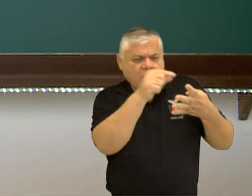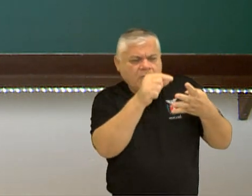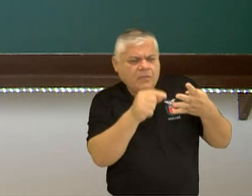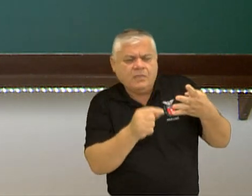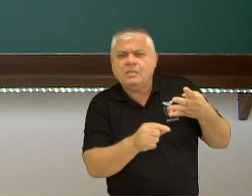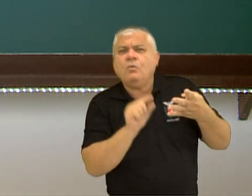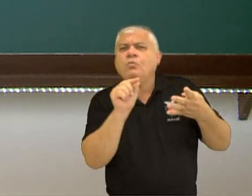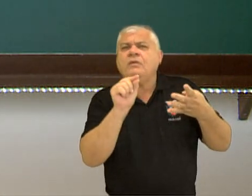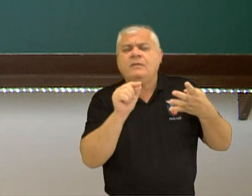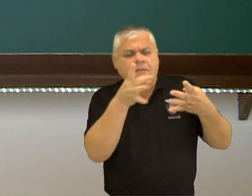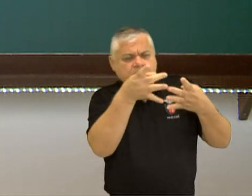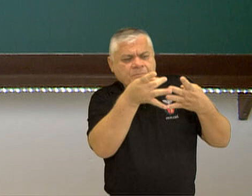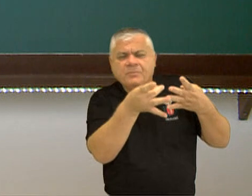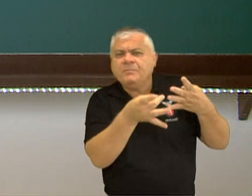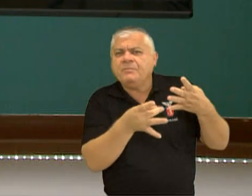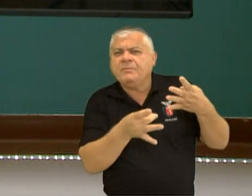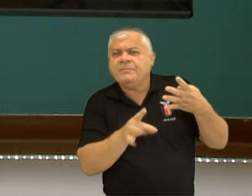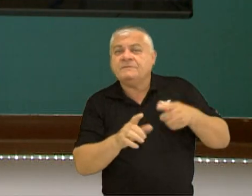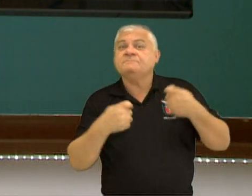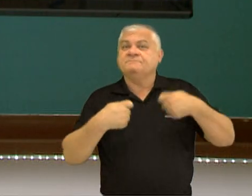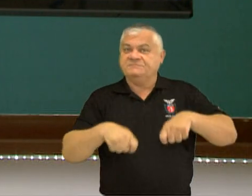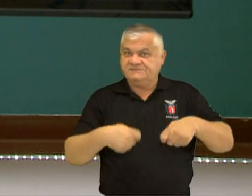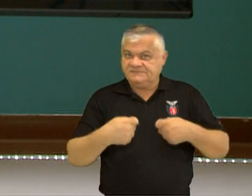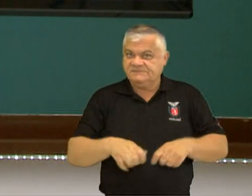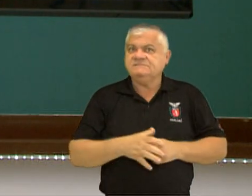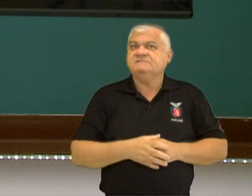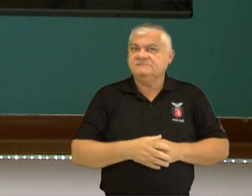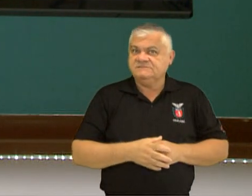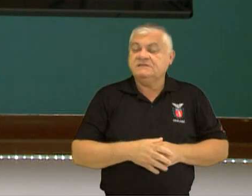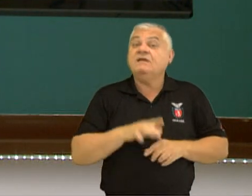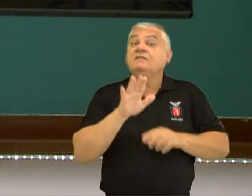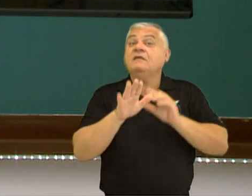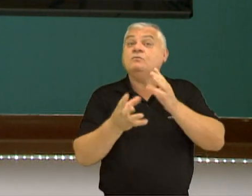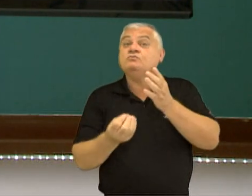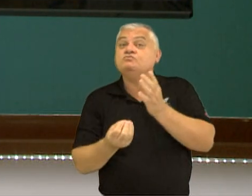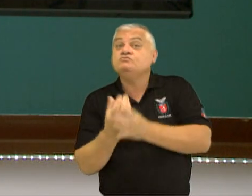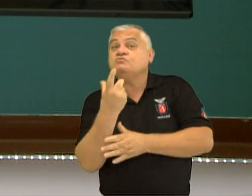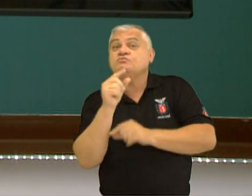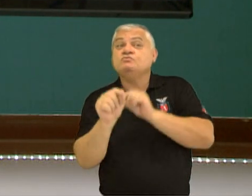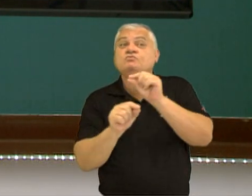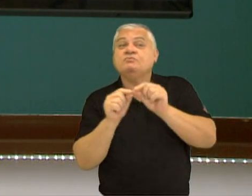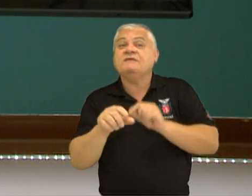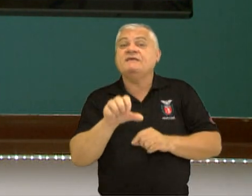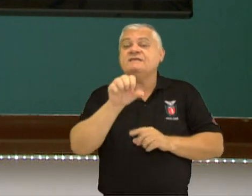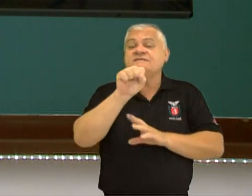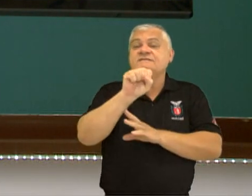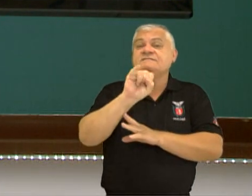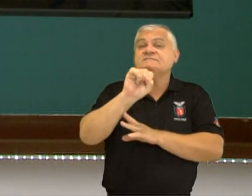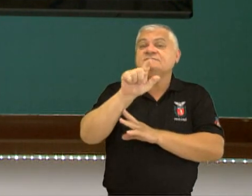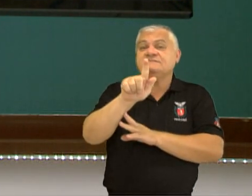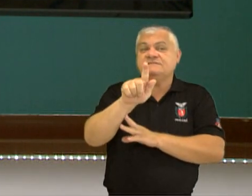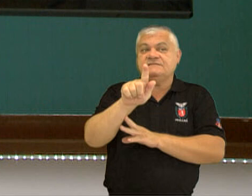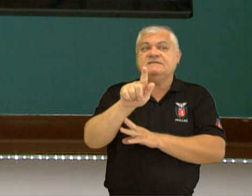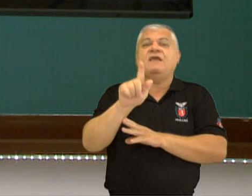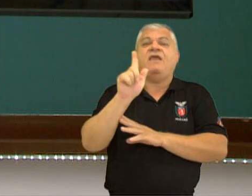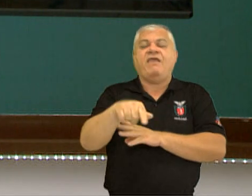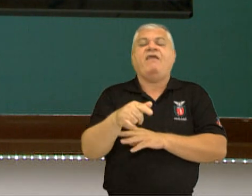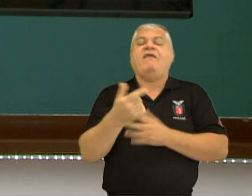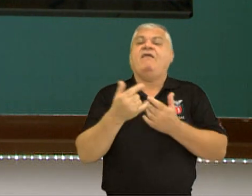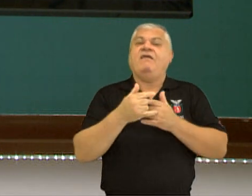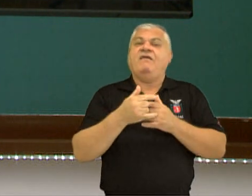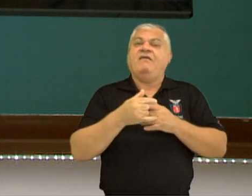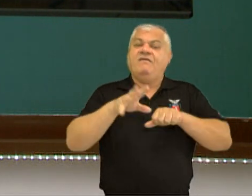imagem. E é a partir desse processamento é que vai surgir esse sistema chamado de SIG, Sistema de